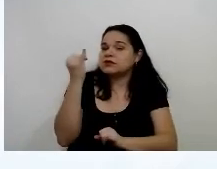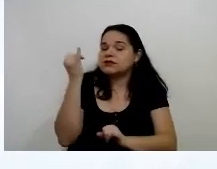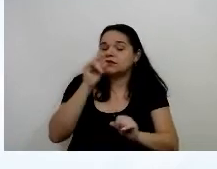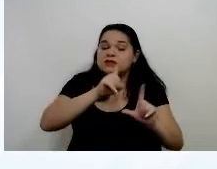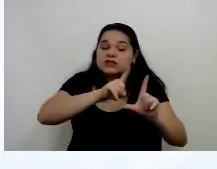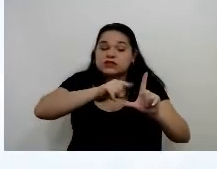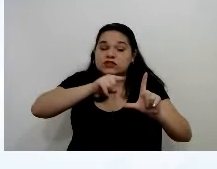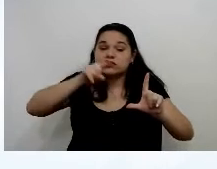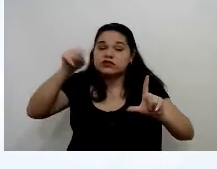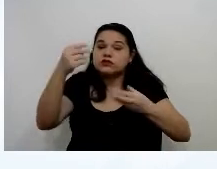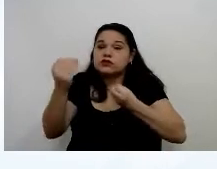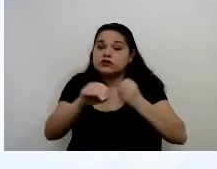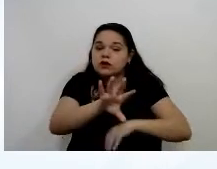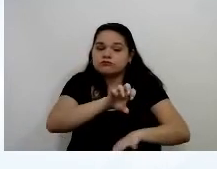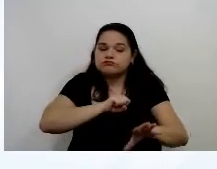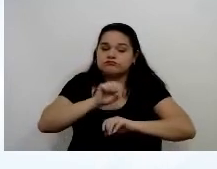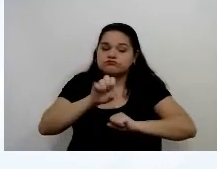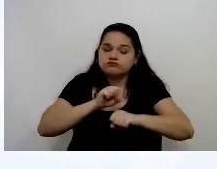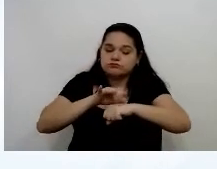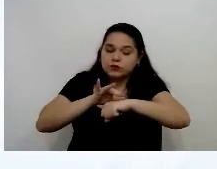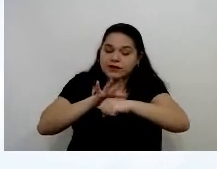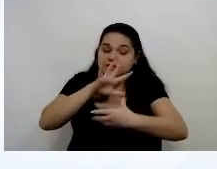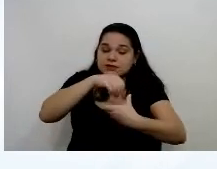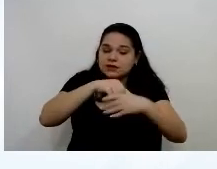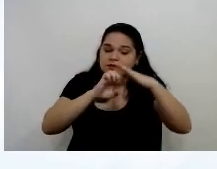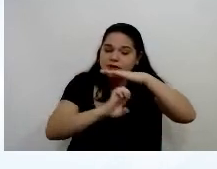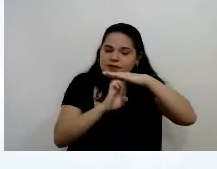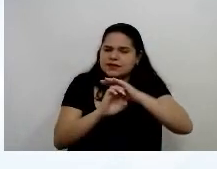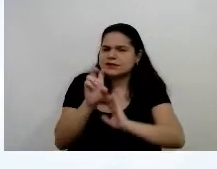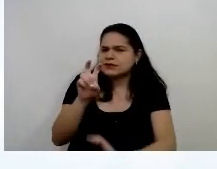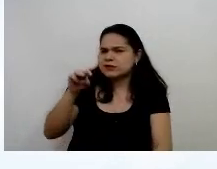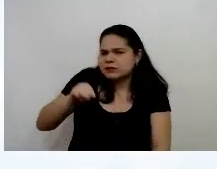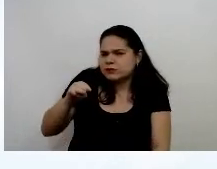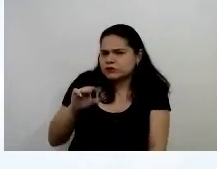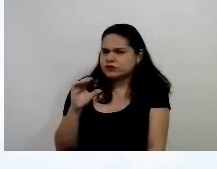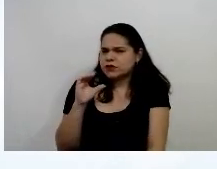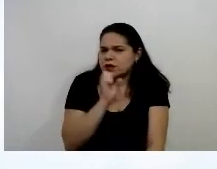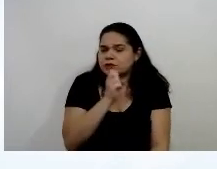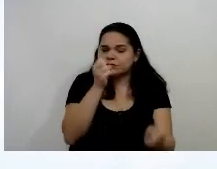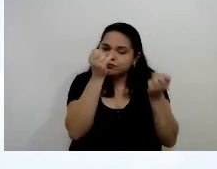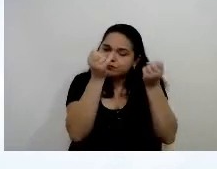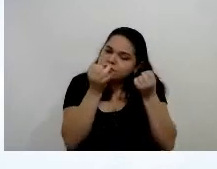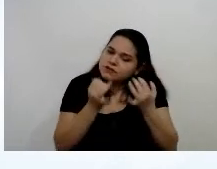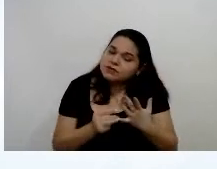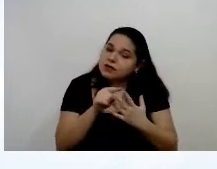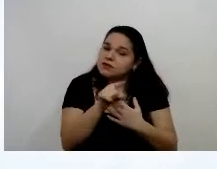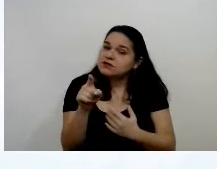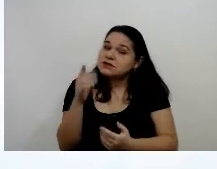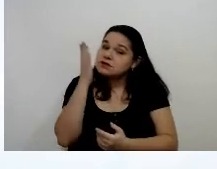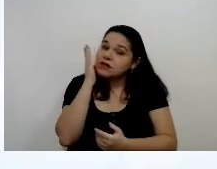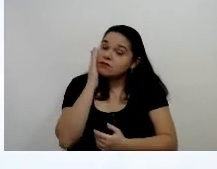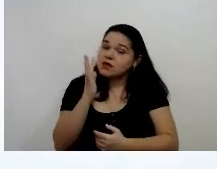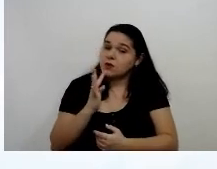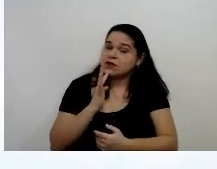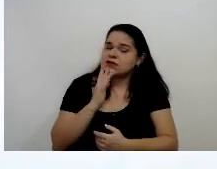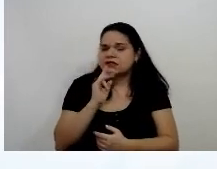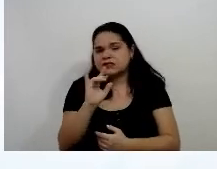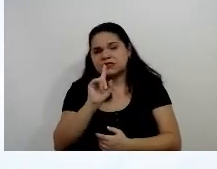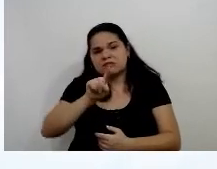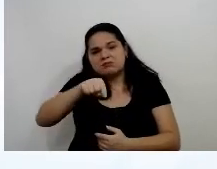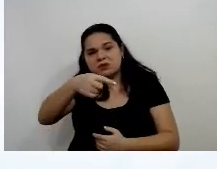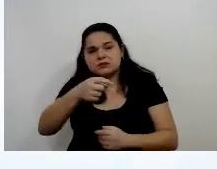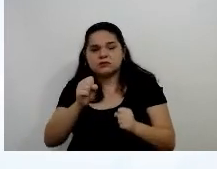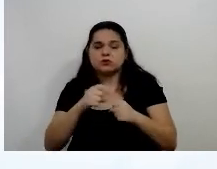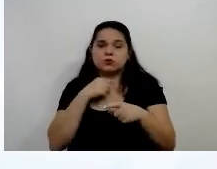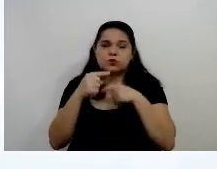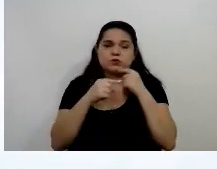de contaminação que nós temos nas empresas, 5 minutinhos somente, para que vocês tenham conhecimento e alguém tiver alguma dúvida, a